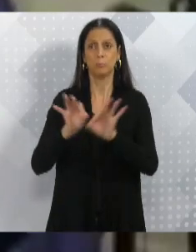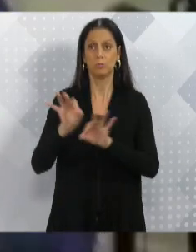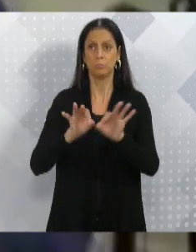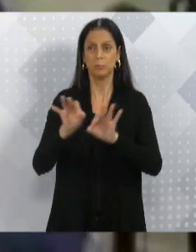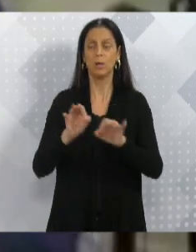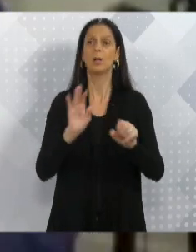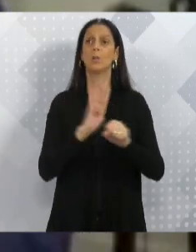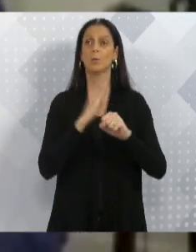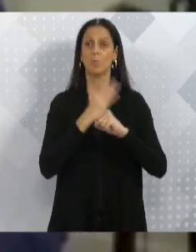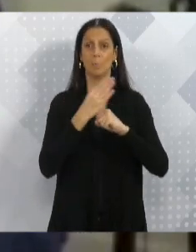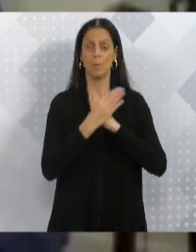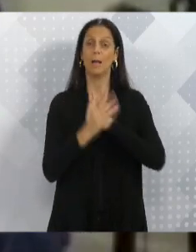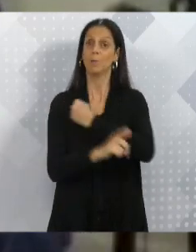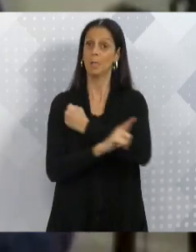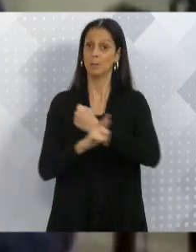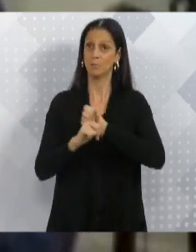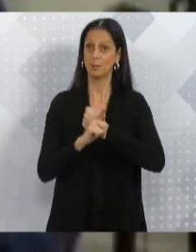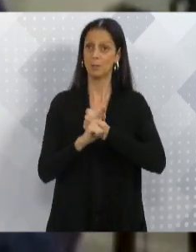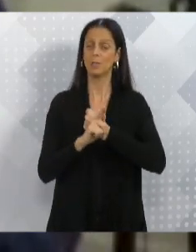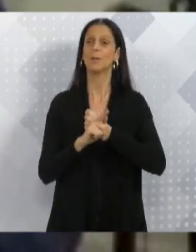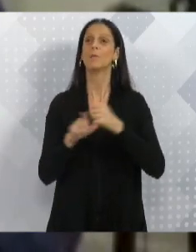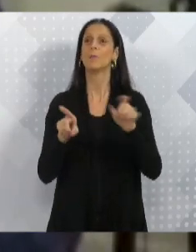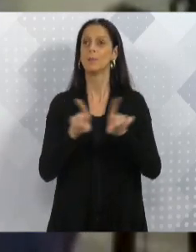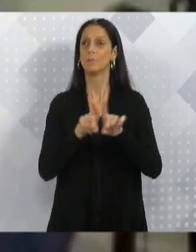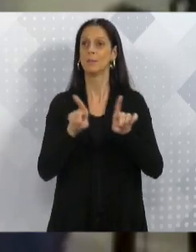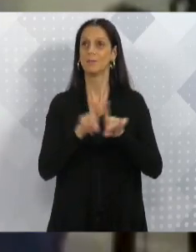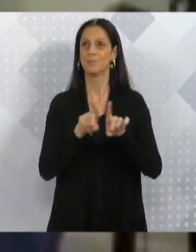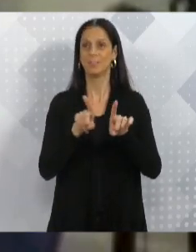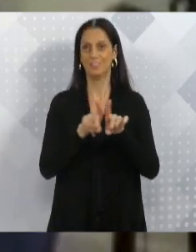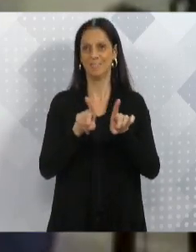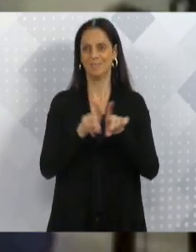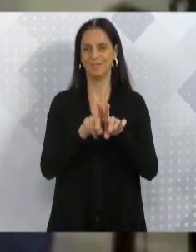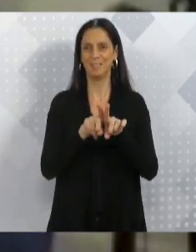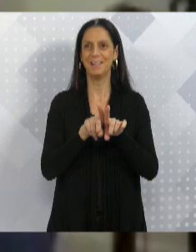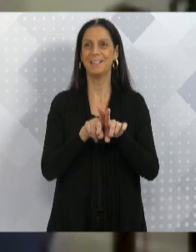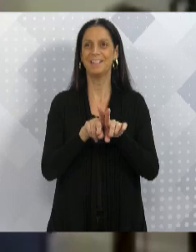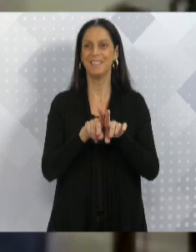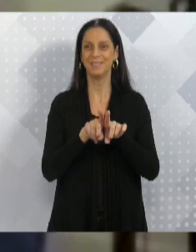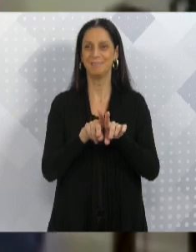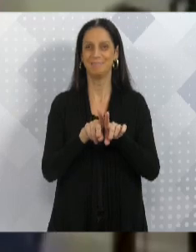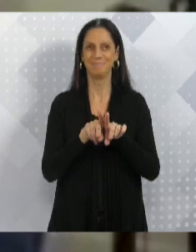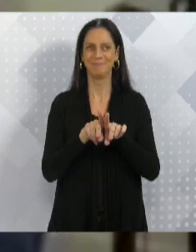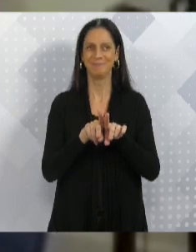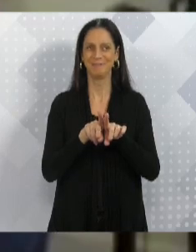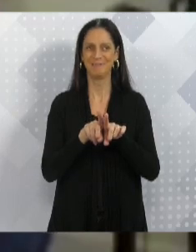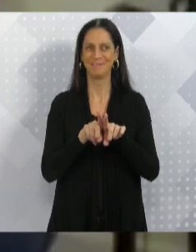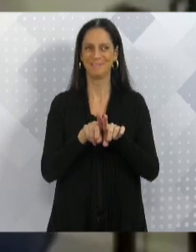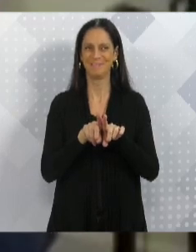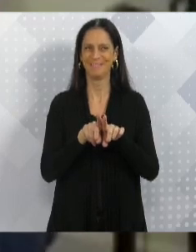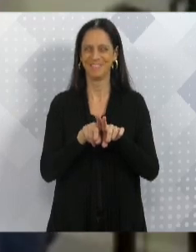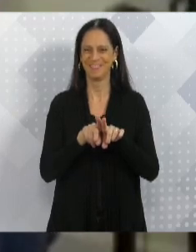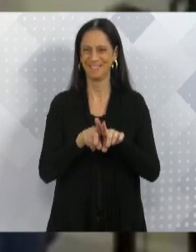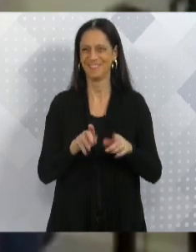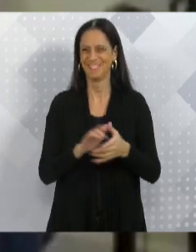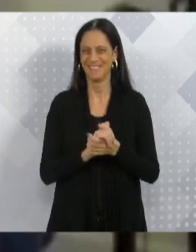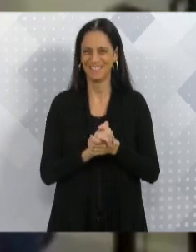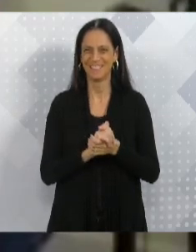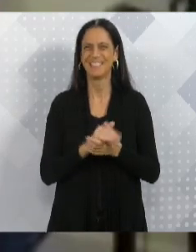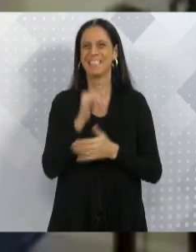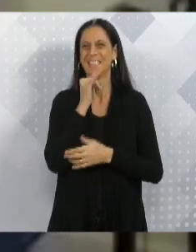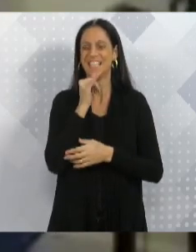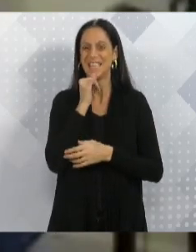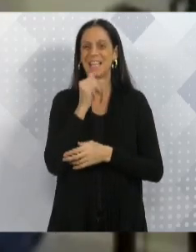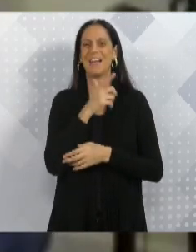bairro Garcia. Também a Paulo Zingel Filho, uma rua, um trecho de 2,2 km, no bairro